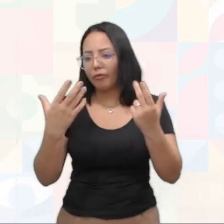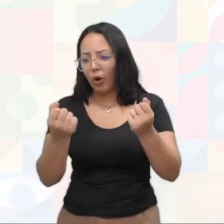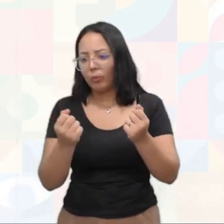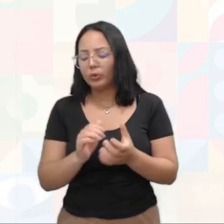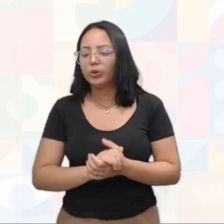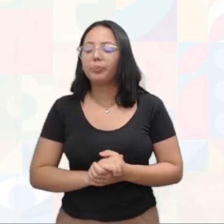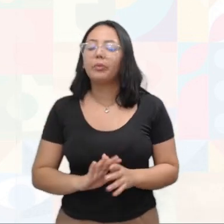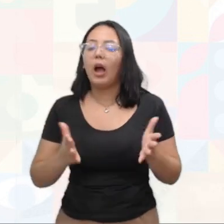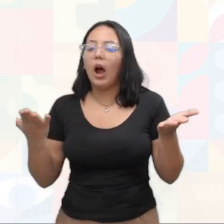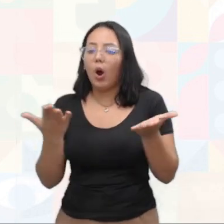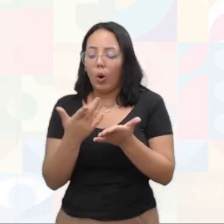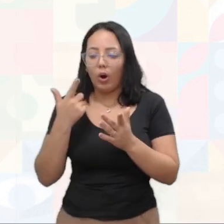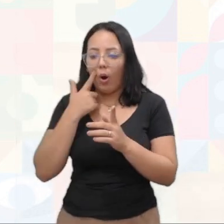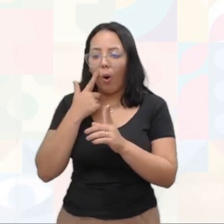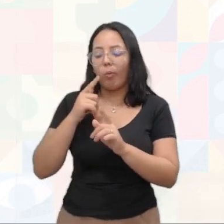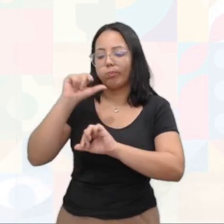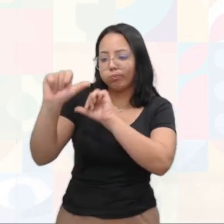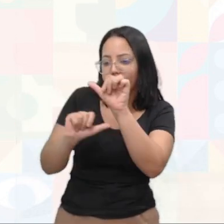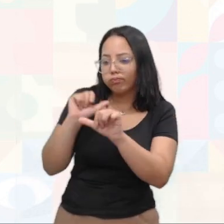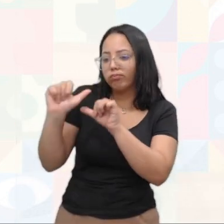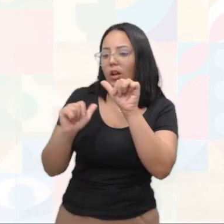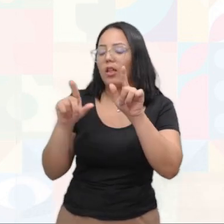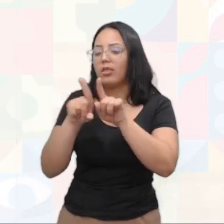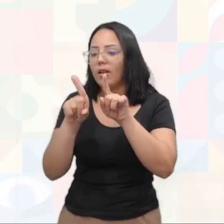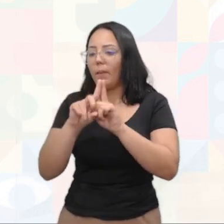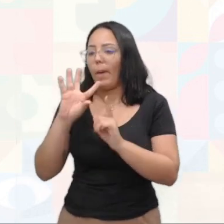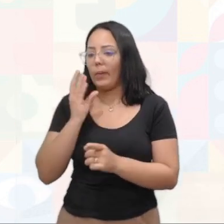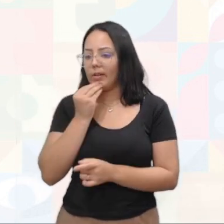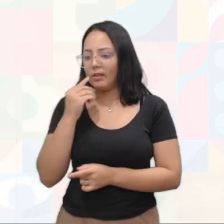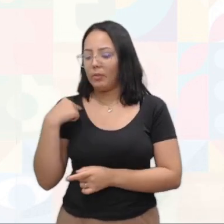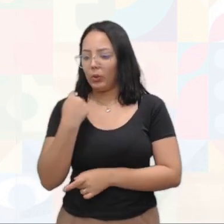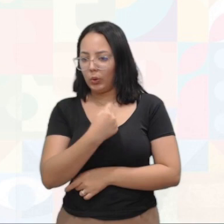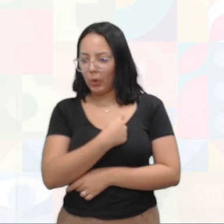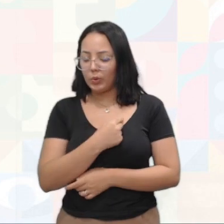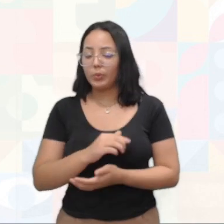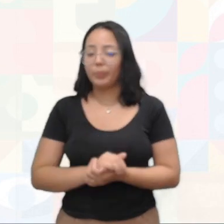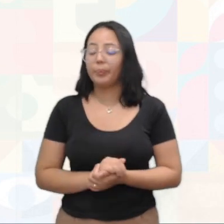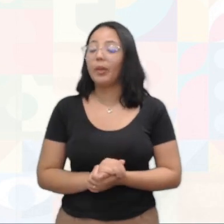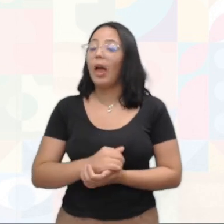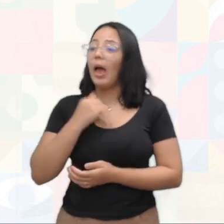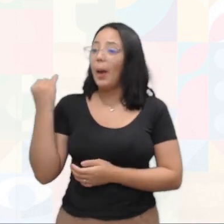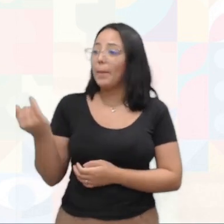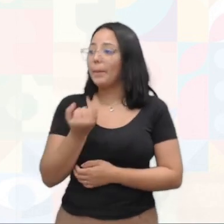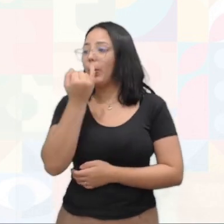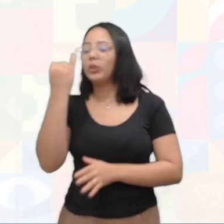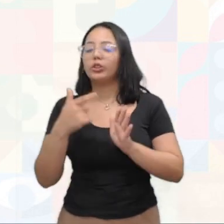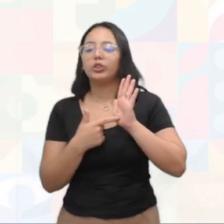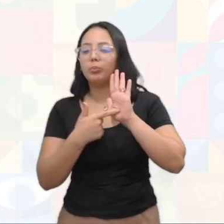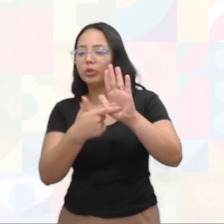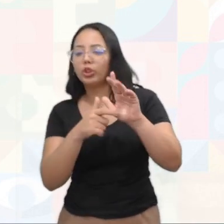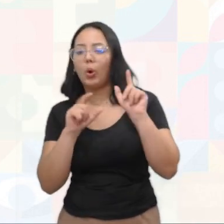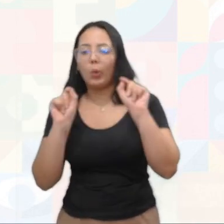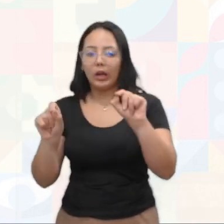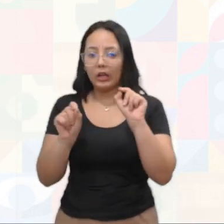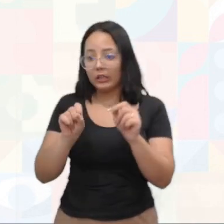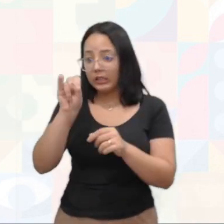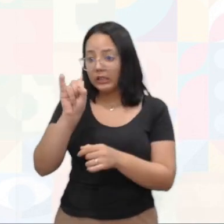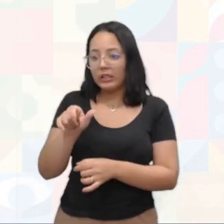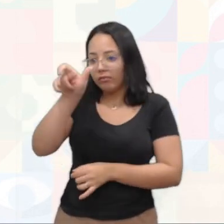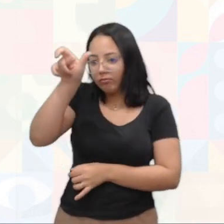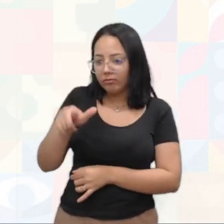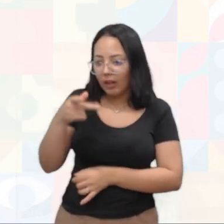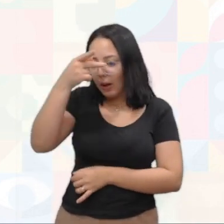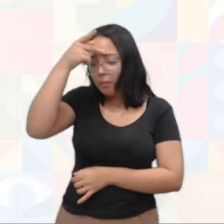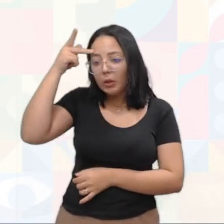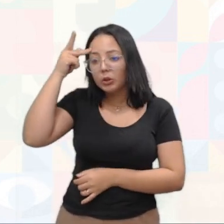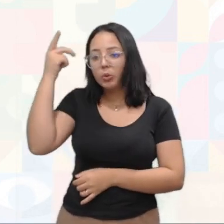lá, aumentar mais um pouquinho o nosso conhecimento. É importante destacar que, se a pessoa